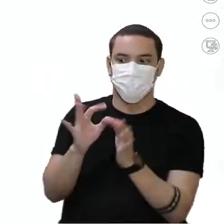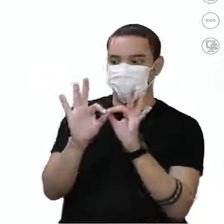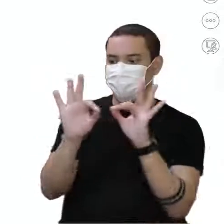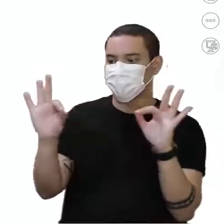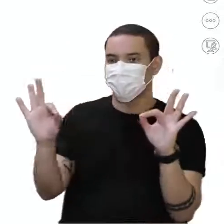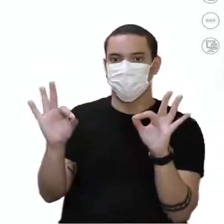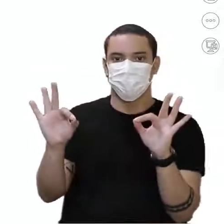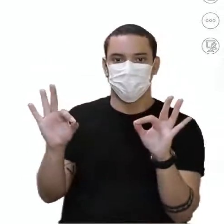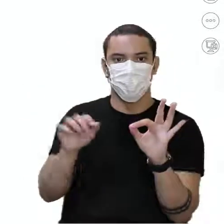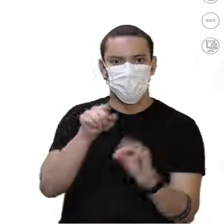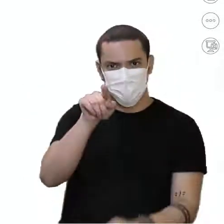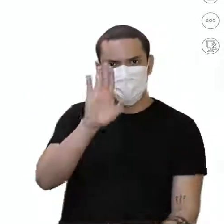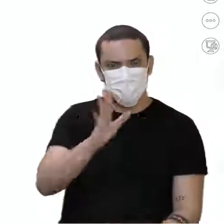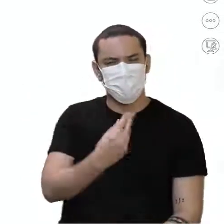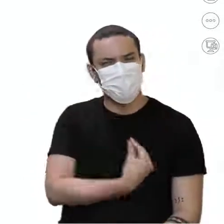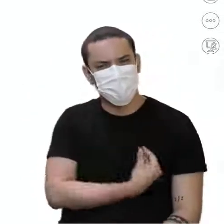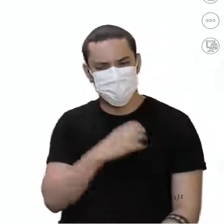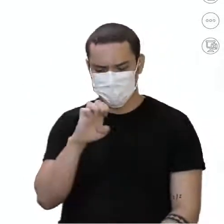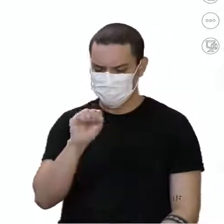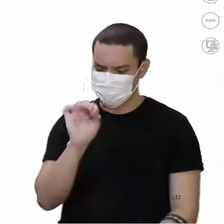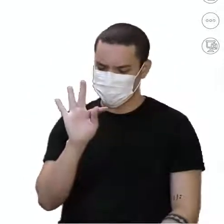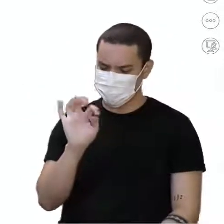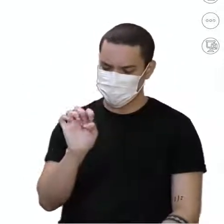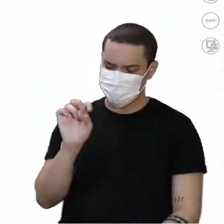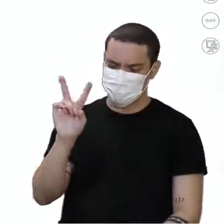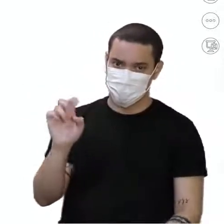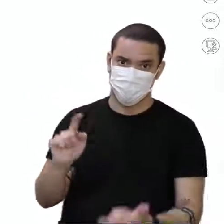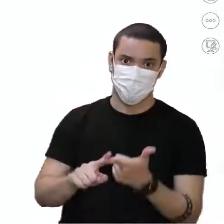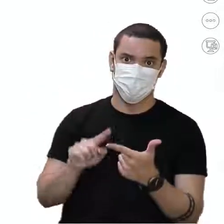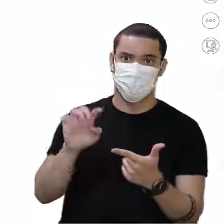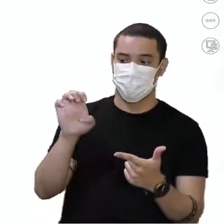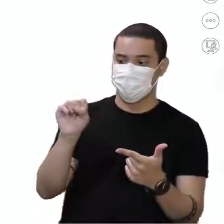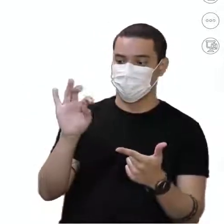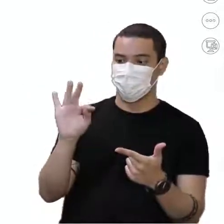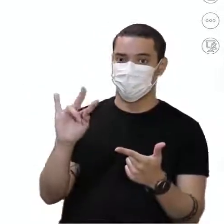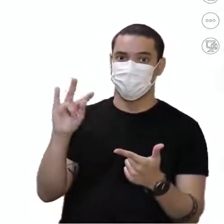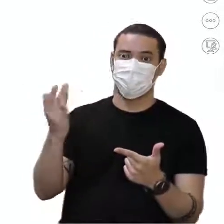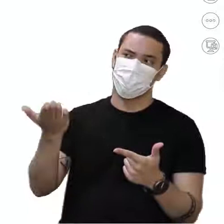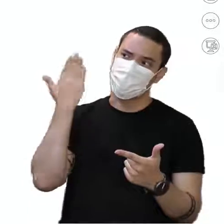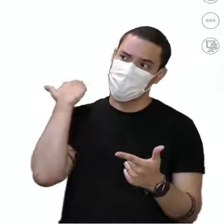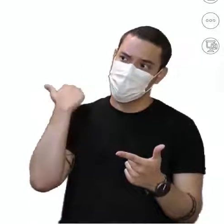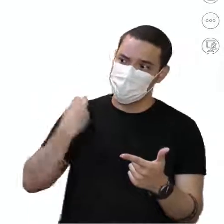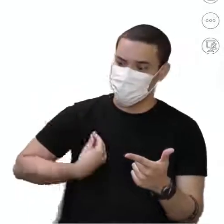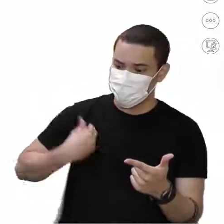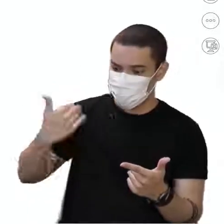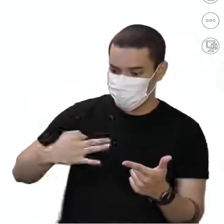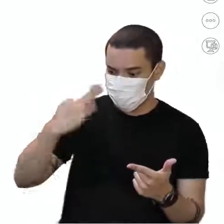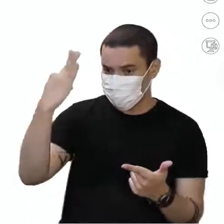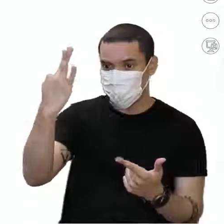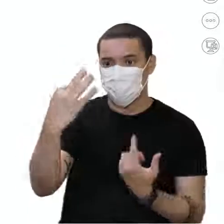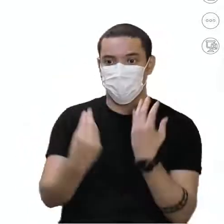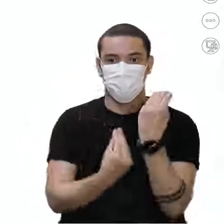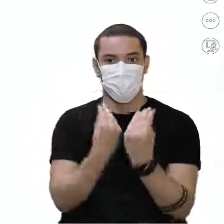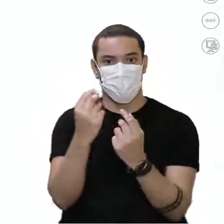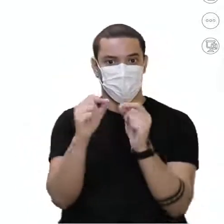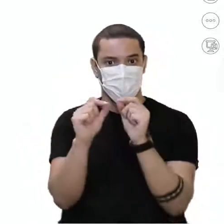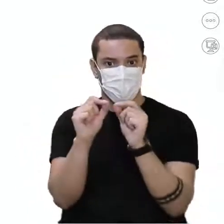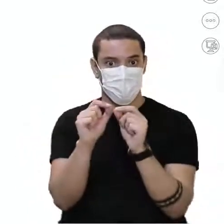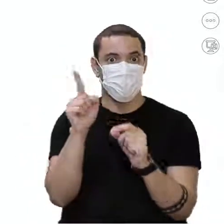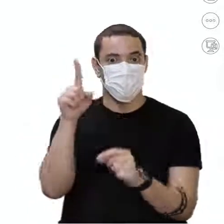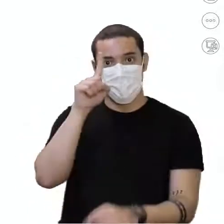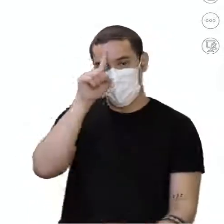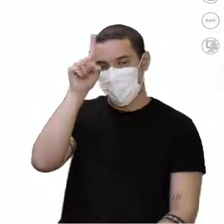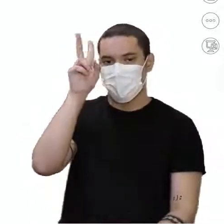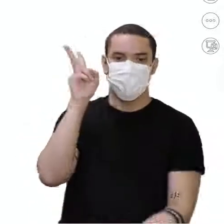ideia aqui, você já esteve, foi. Toda vez que você quer fazer frases com essa ideia, você vai usar